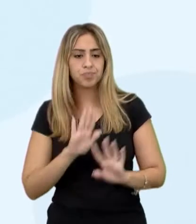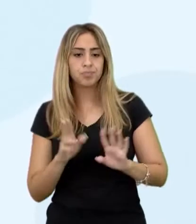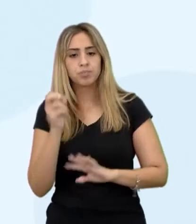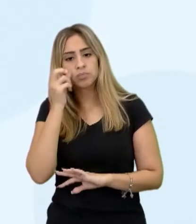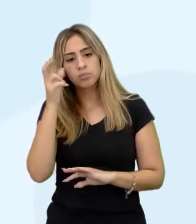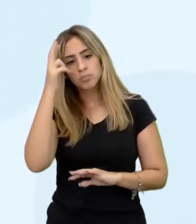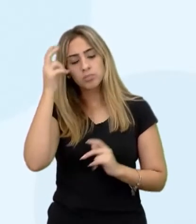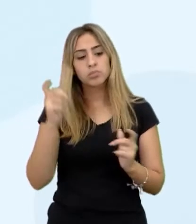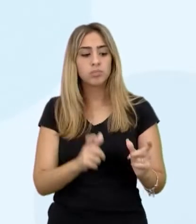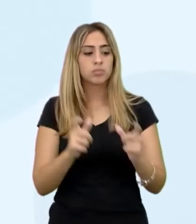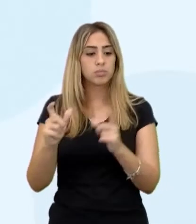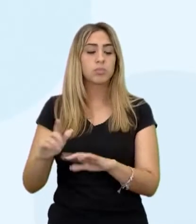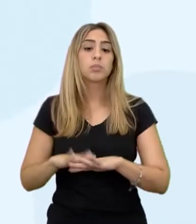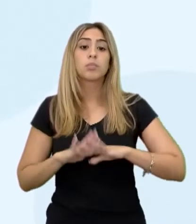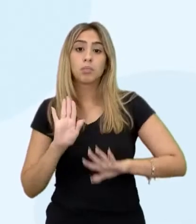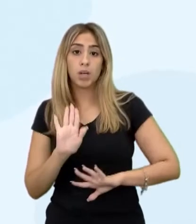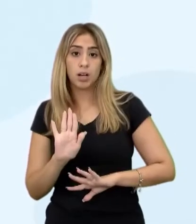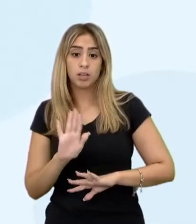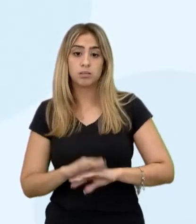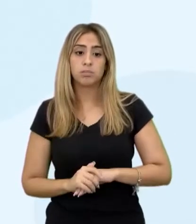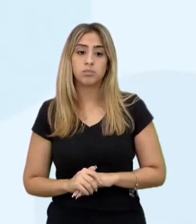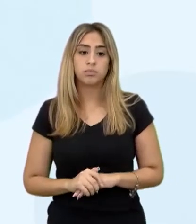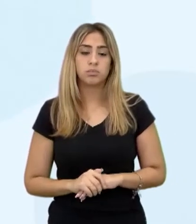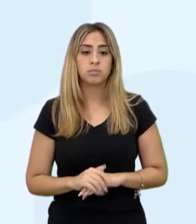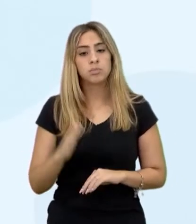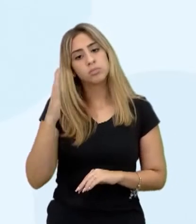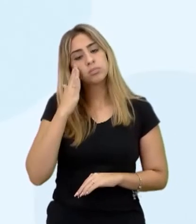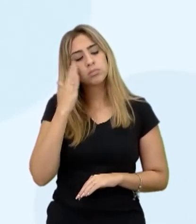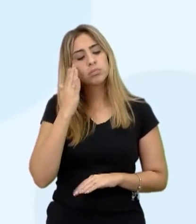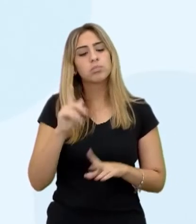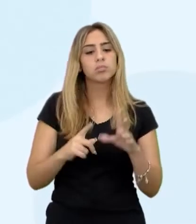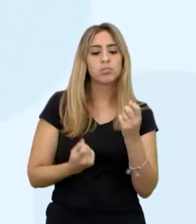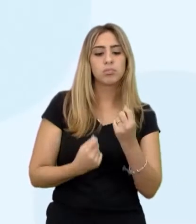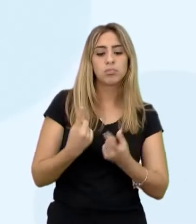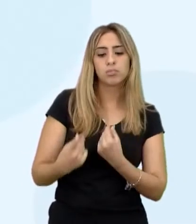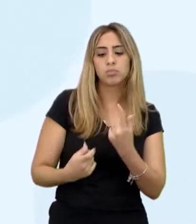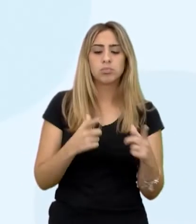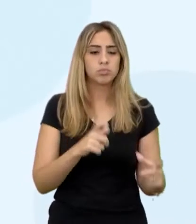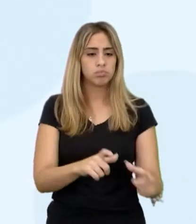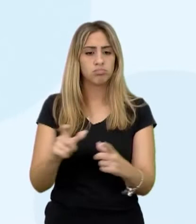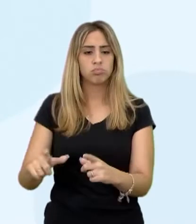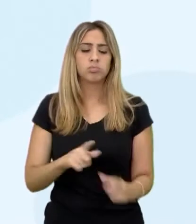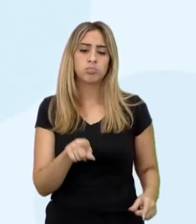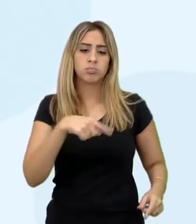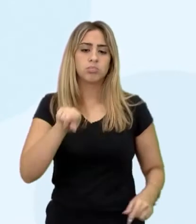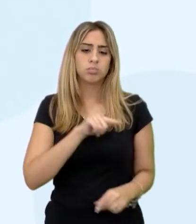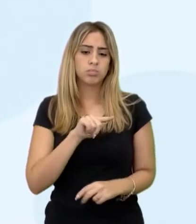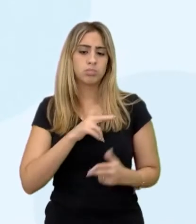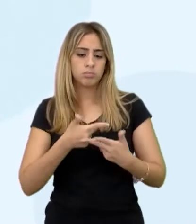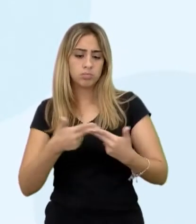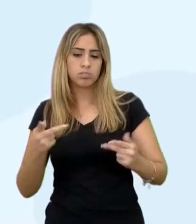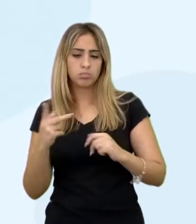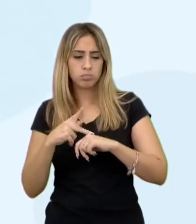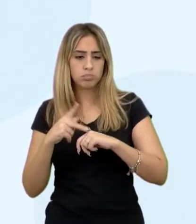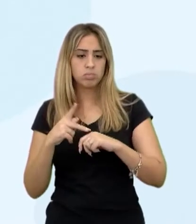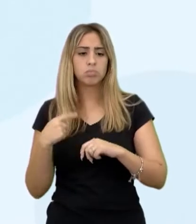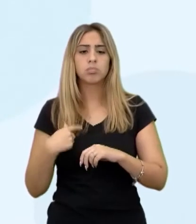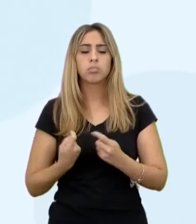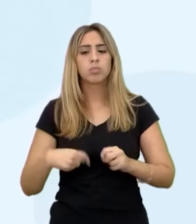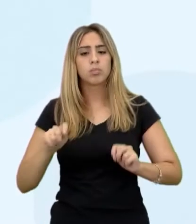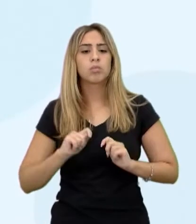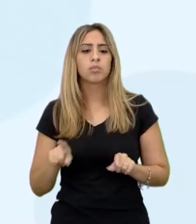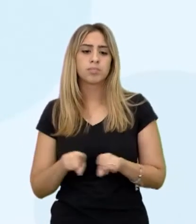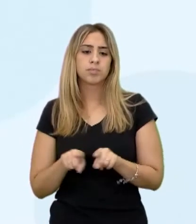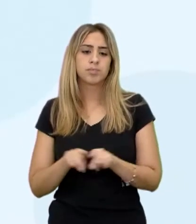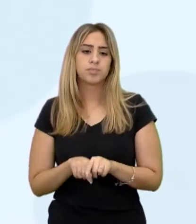cultura local, porém, entender que alguns espaços, né, eles têm potencialidades econômicas